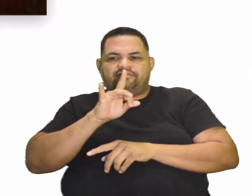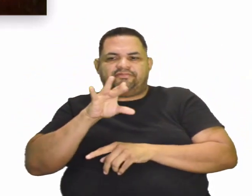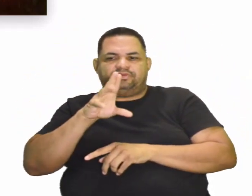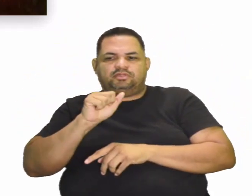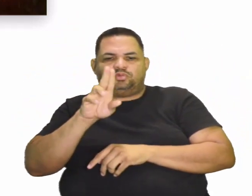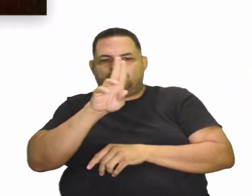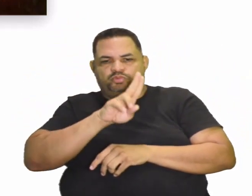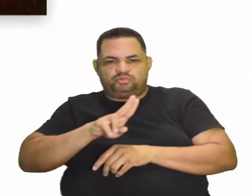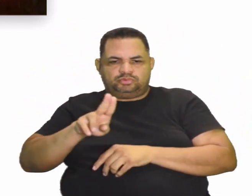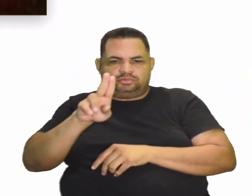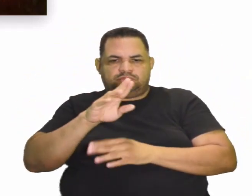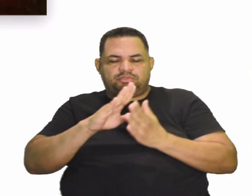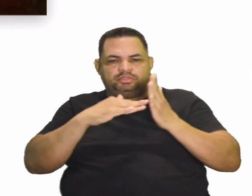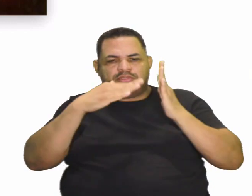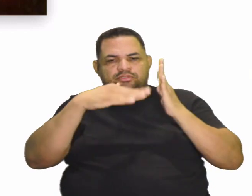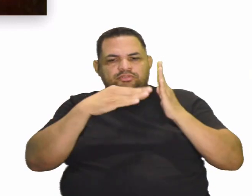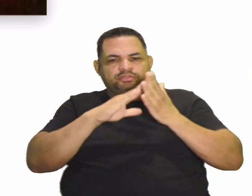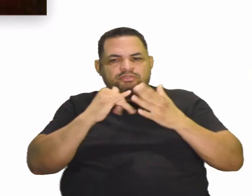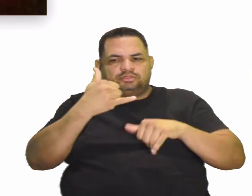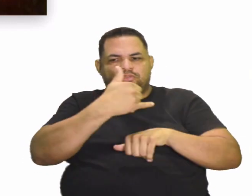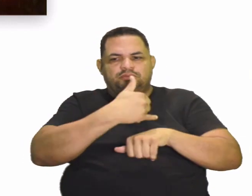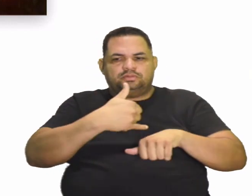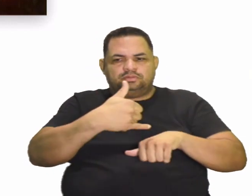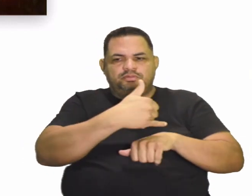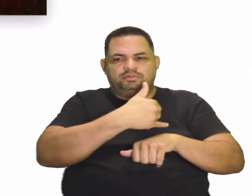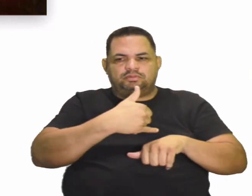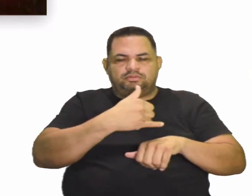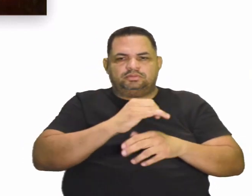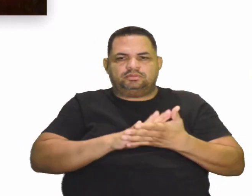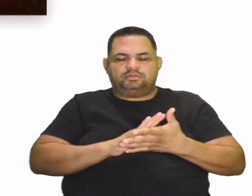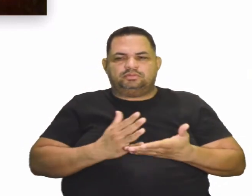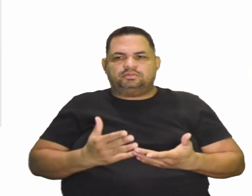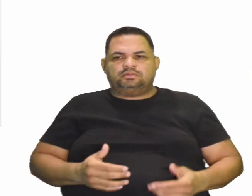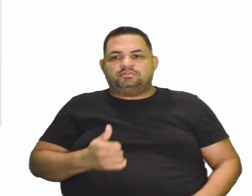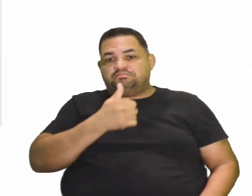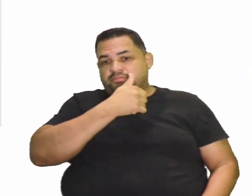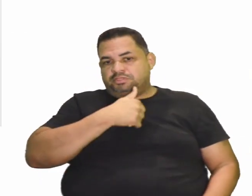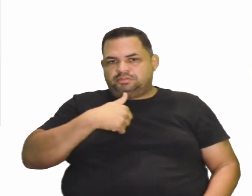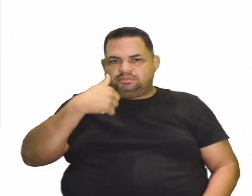tinta a óleo, que tem bem mais durabilidade, podemos dizer.